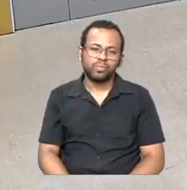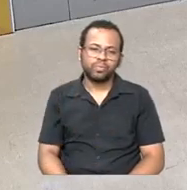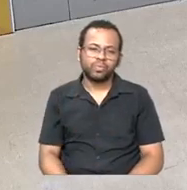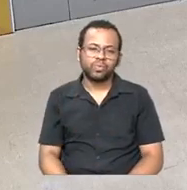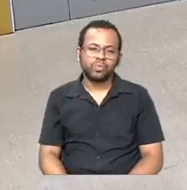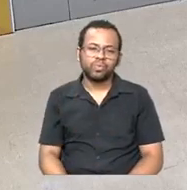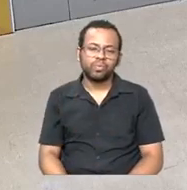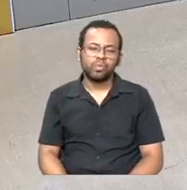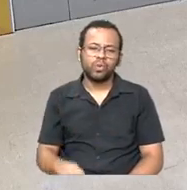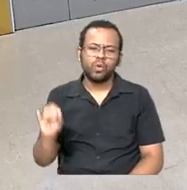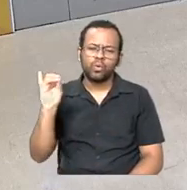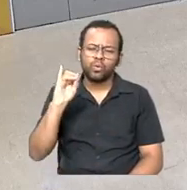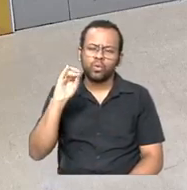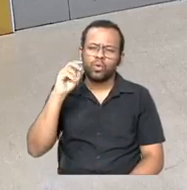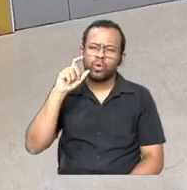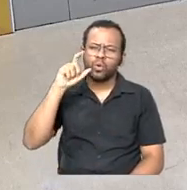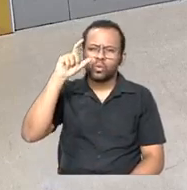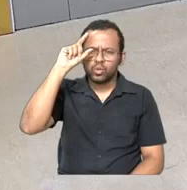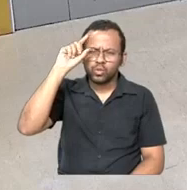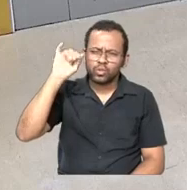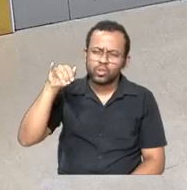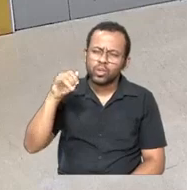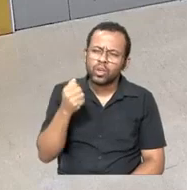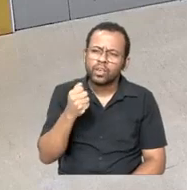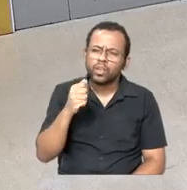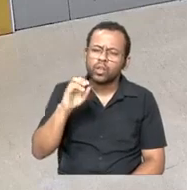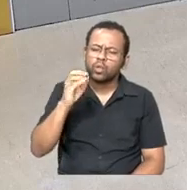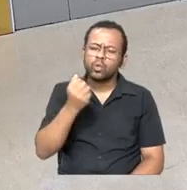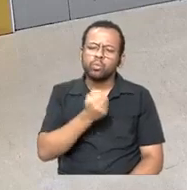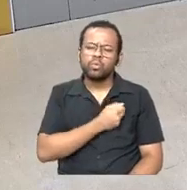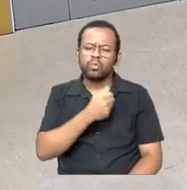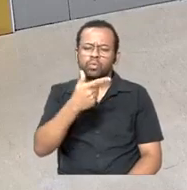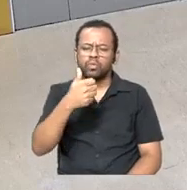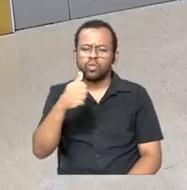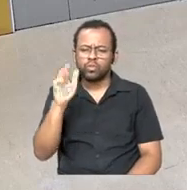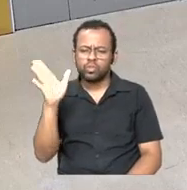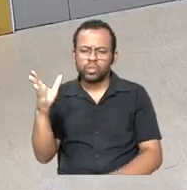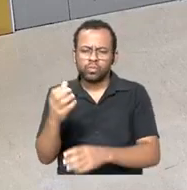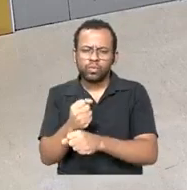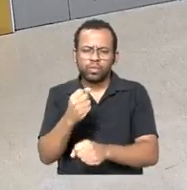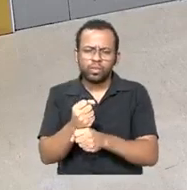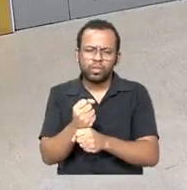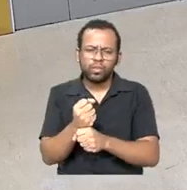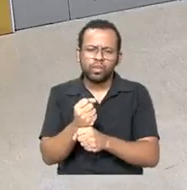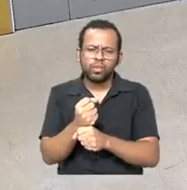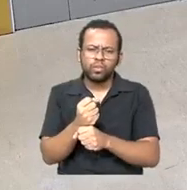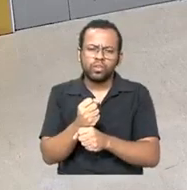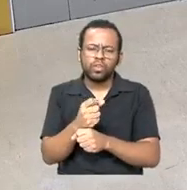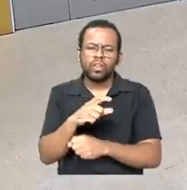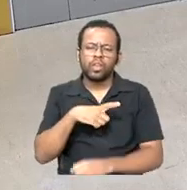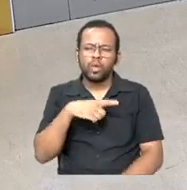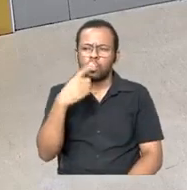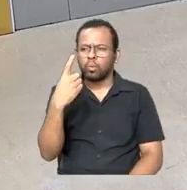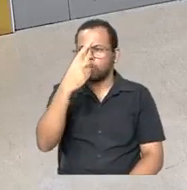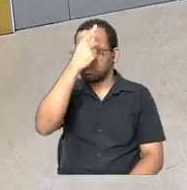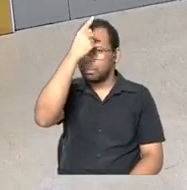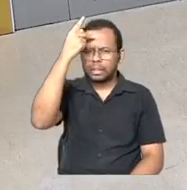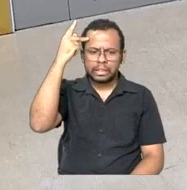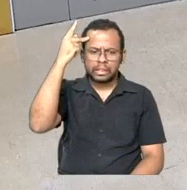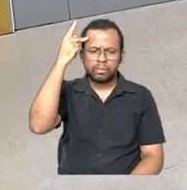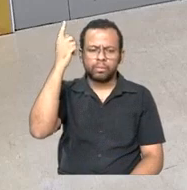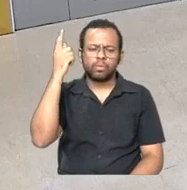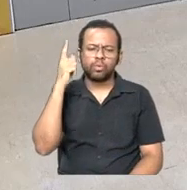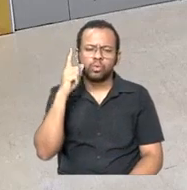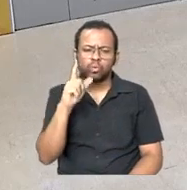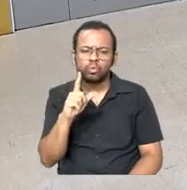alô alô já que bola de número 21 foi a bola chamada por você agora que colocou um candidato aí ao nosso primeiro